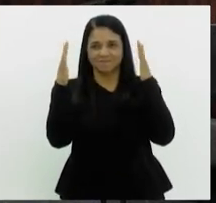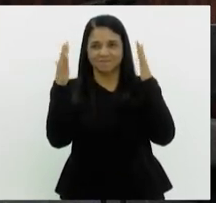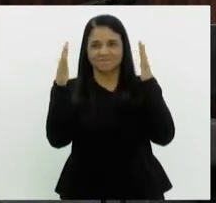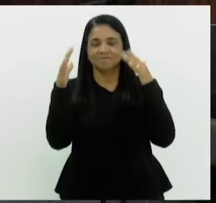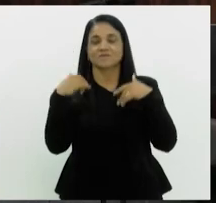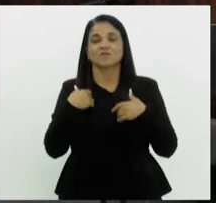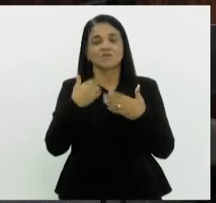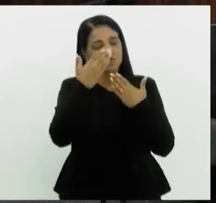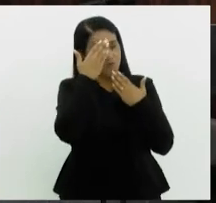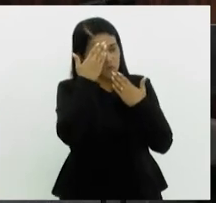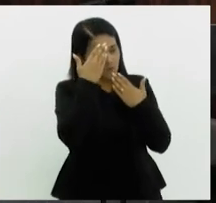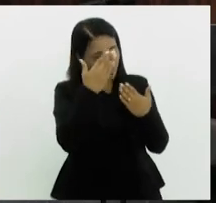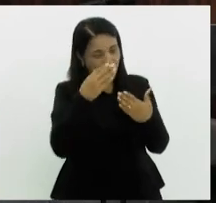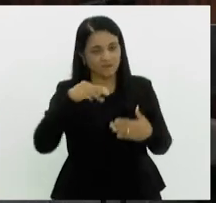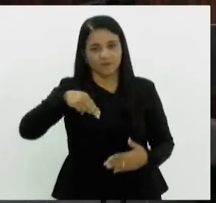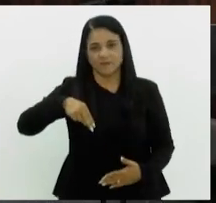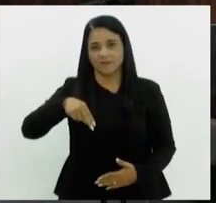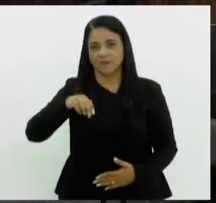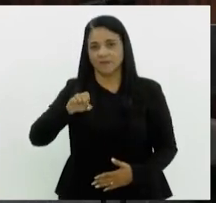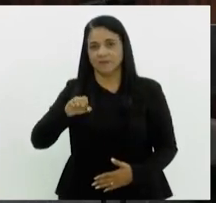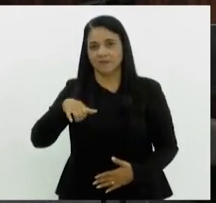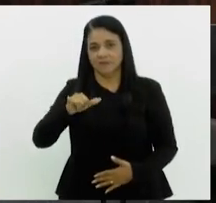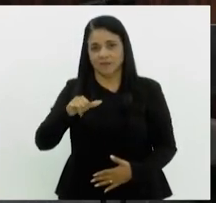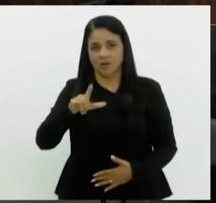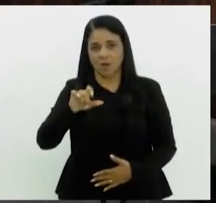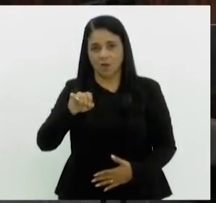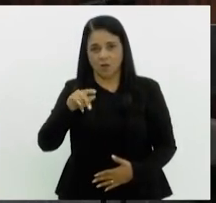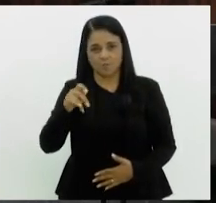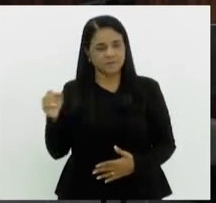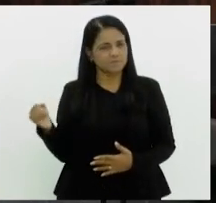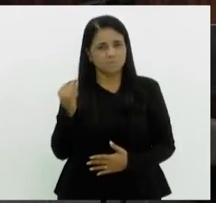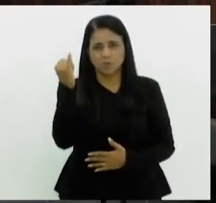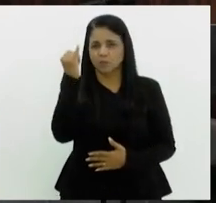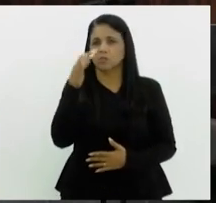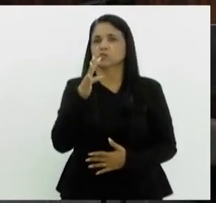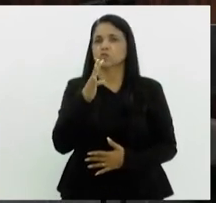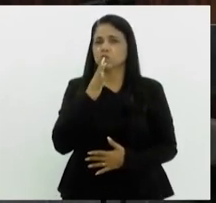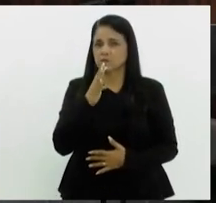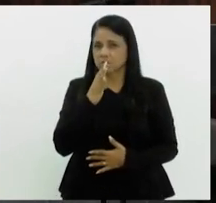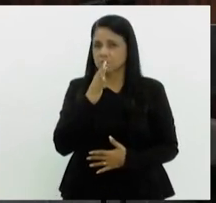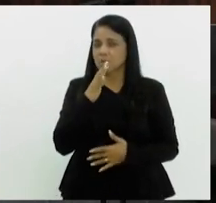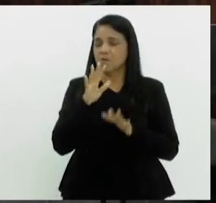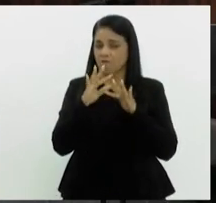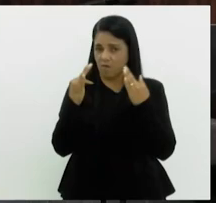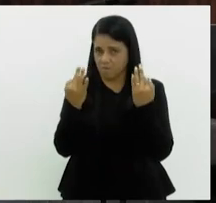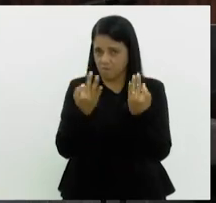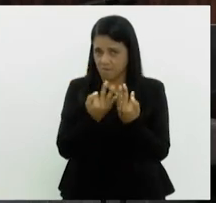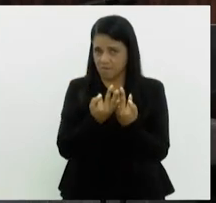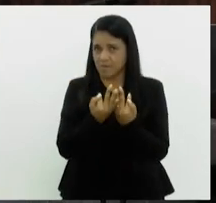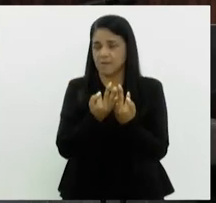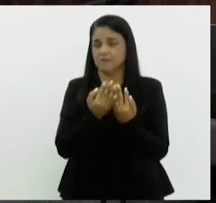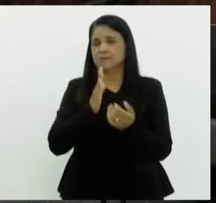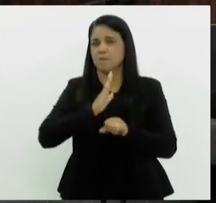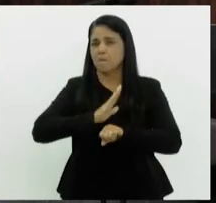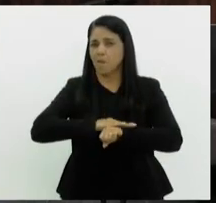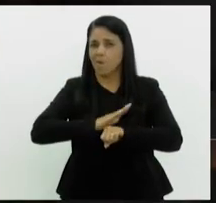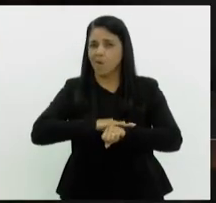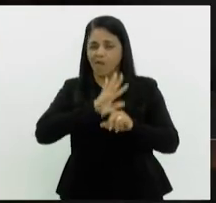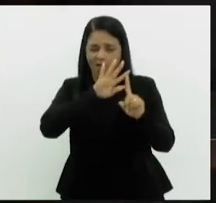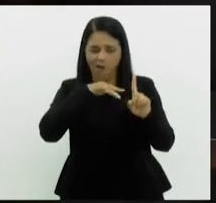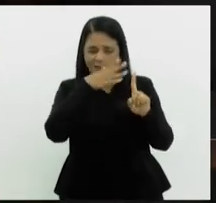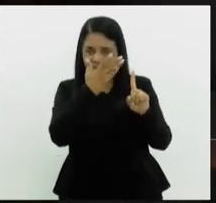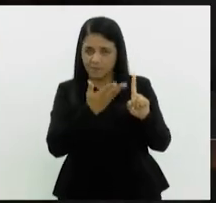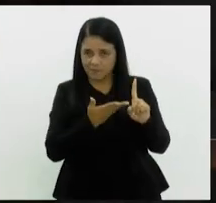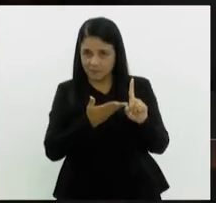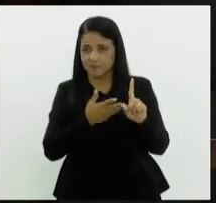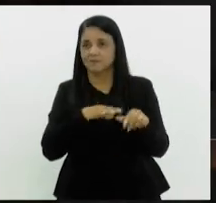Muito obrigada, Ney Lopes. Super importante esse reconhecimento da família também nesse momento de homenagens.